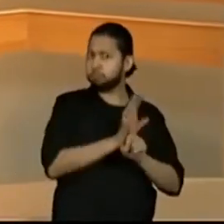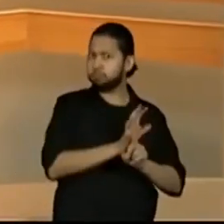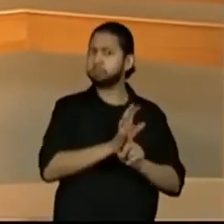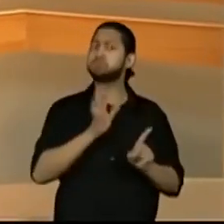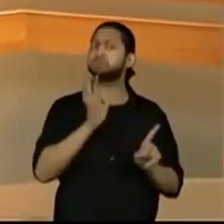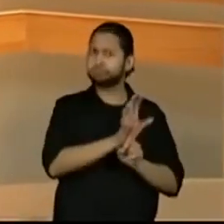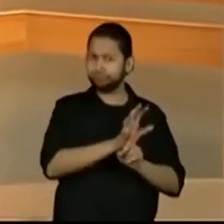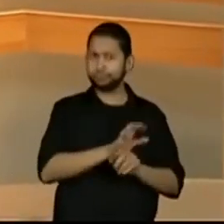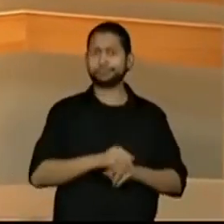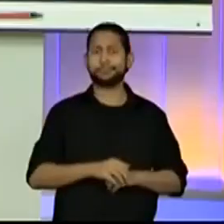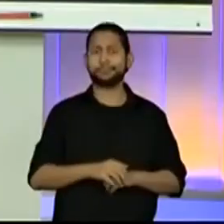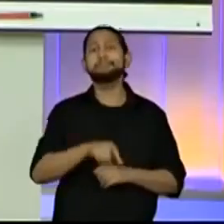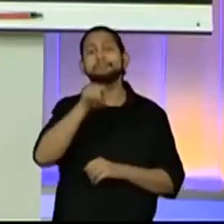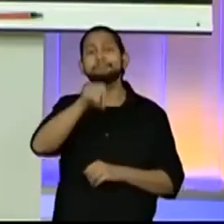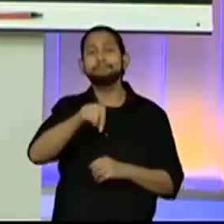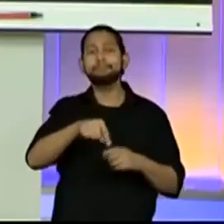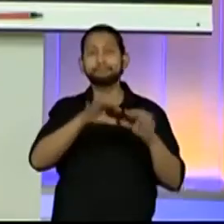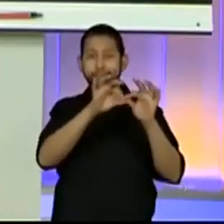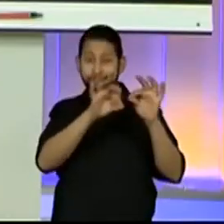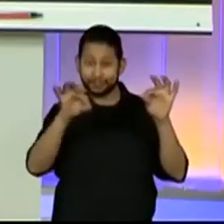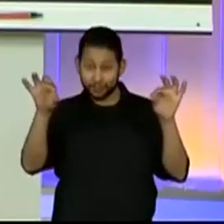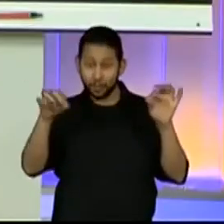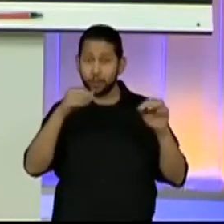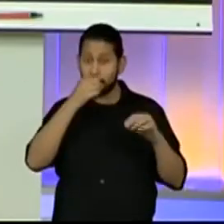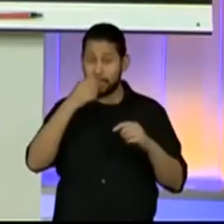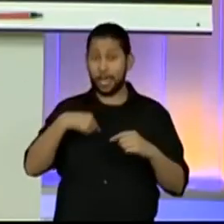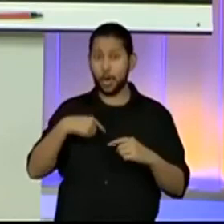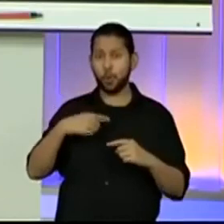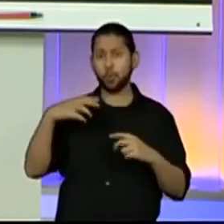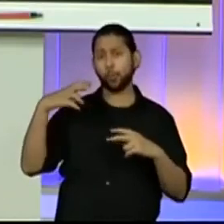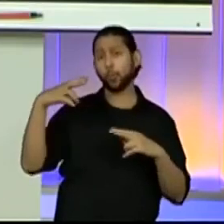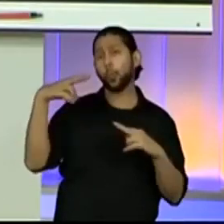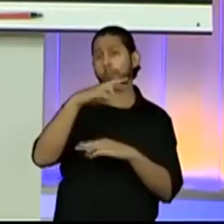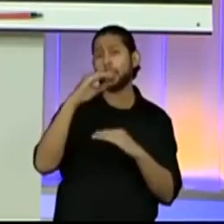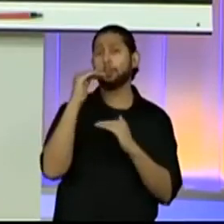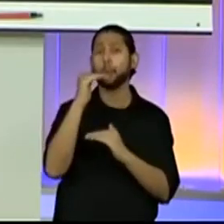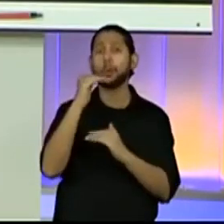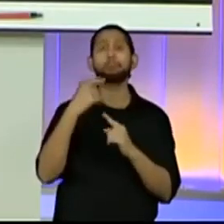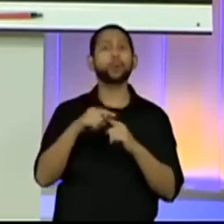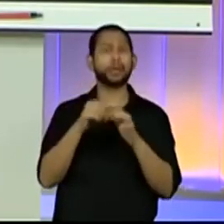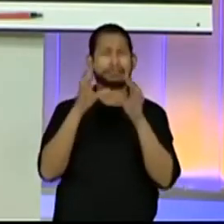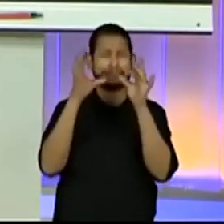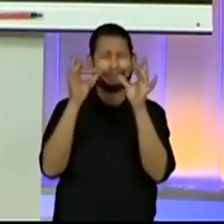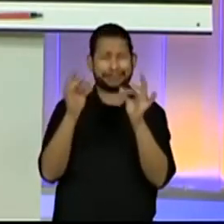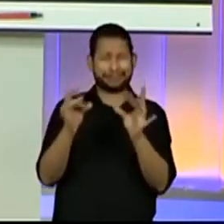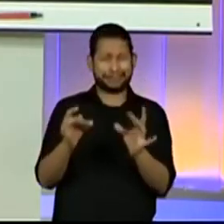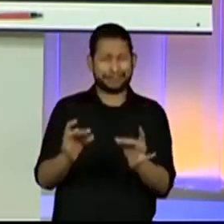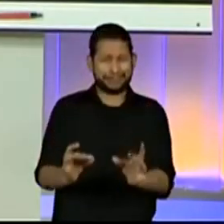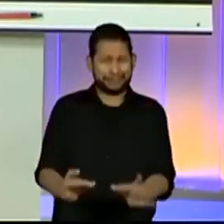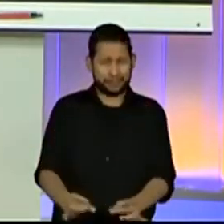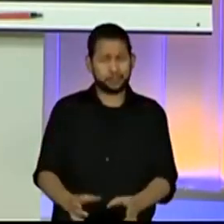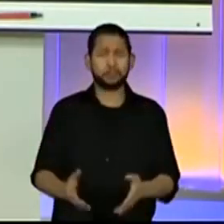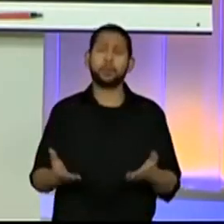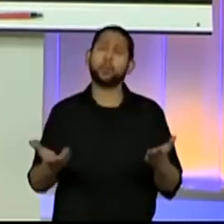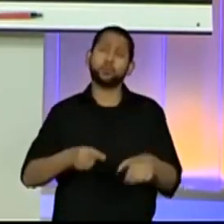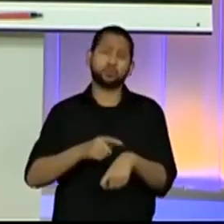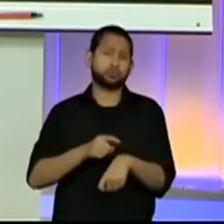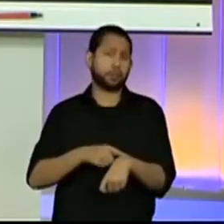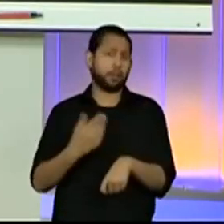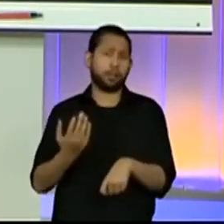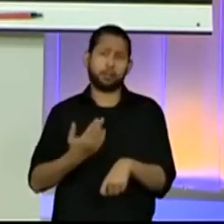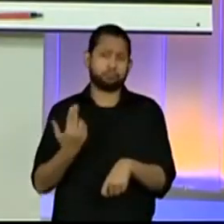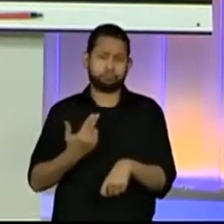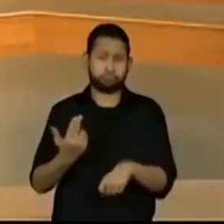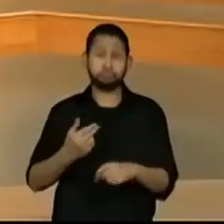eu dei uma adaptada, né, diminuí um pouquinho, sem perder o sentido, porque ele era bastante extenso, e durante a aula talvez não desse tempo de lê-lo